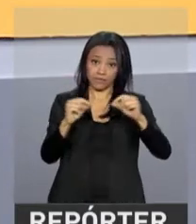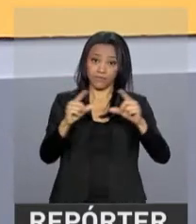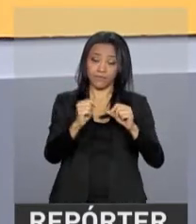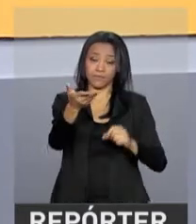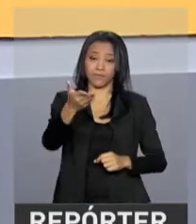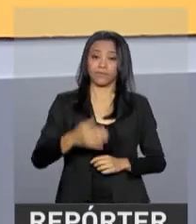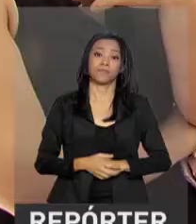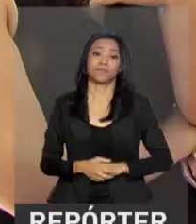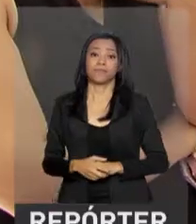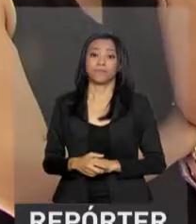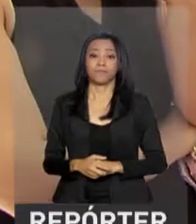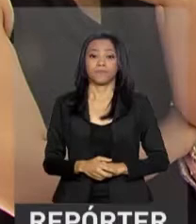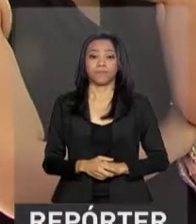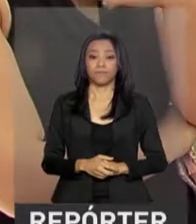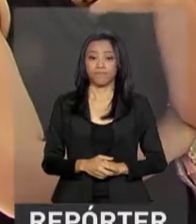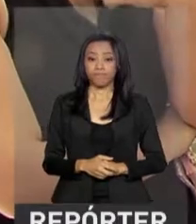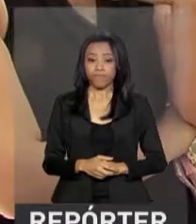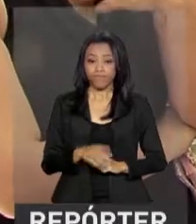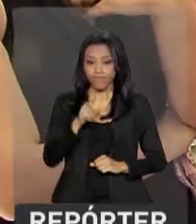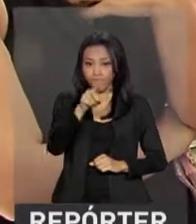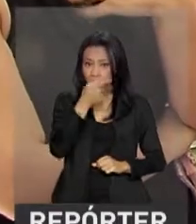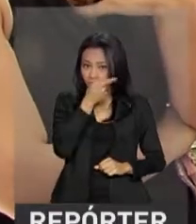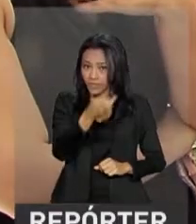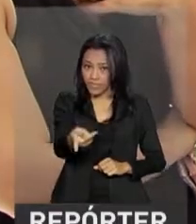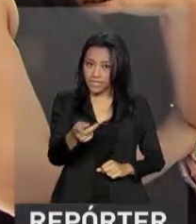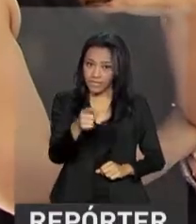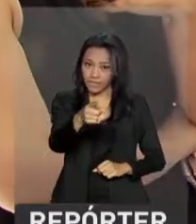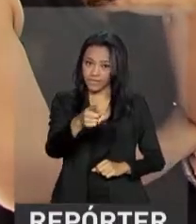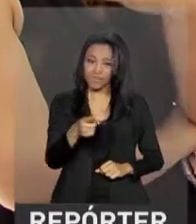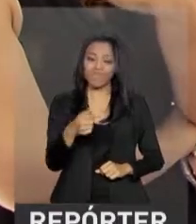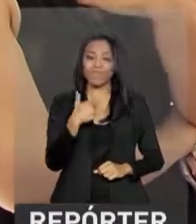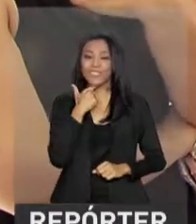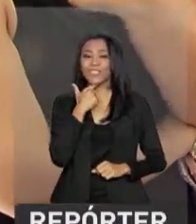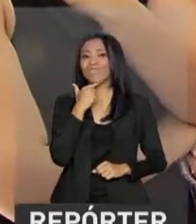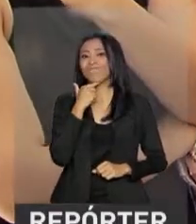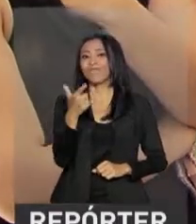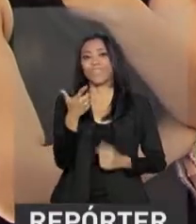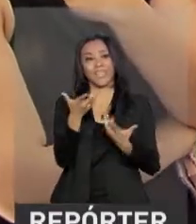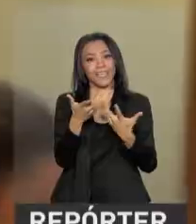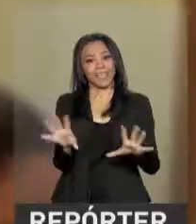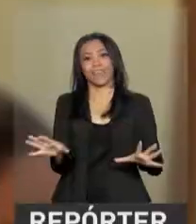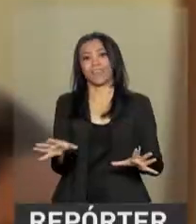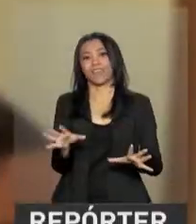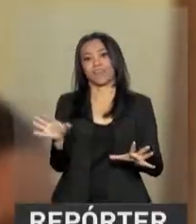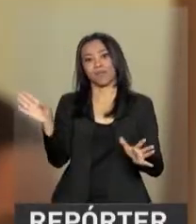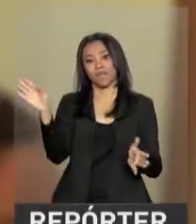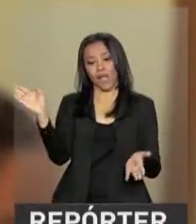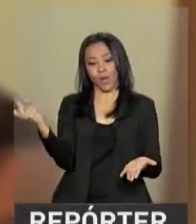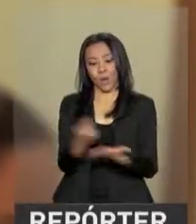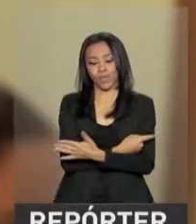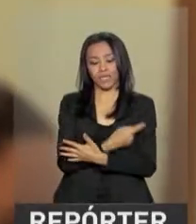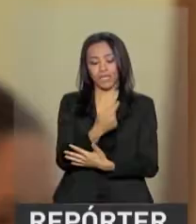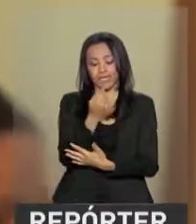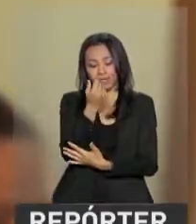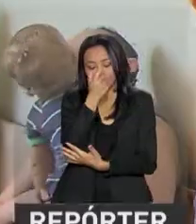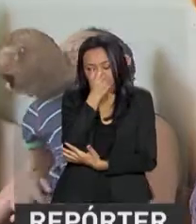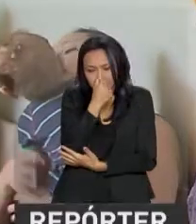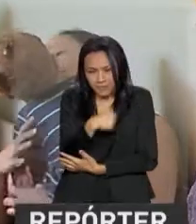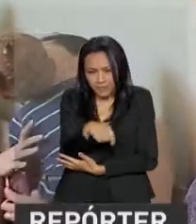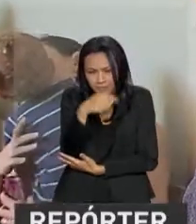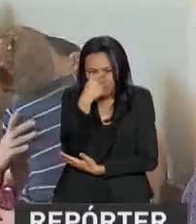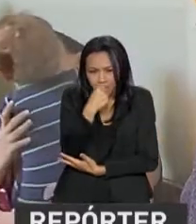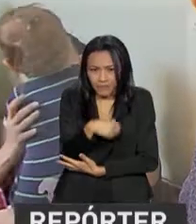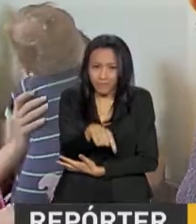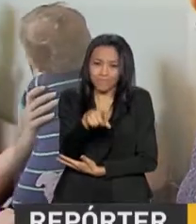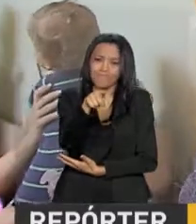Federal. Uma visita que ninguém quer receber e que, quando chega, dá um trabalho. É